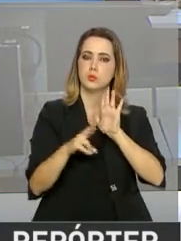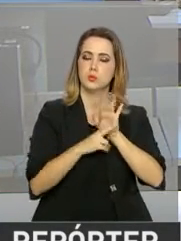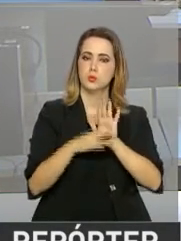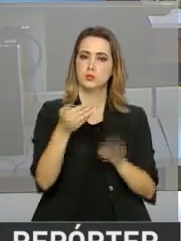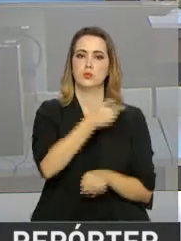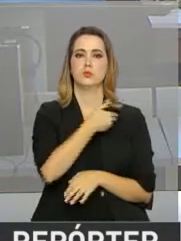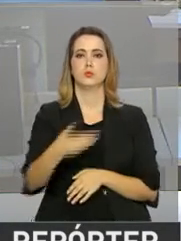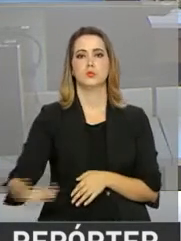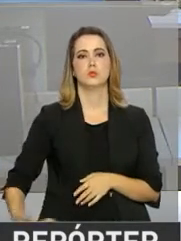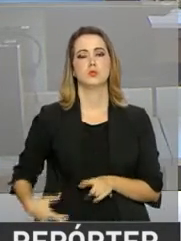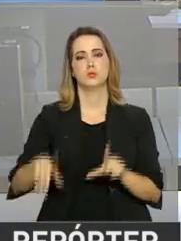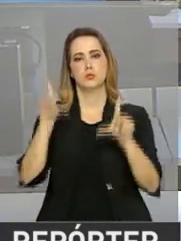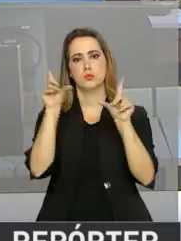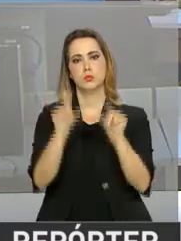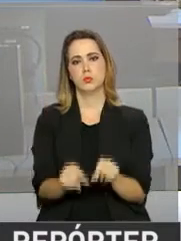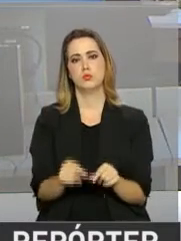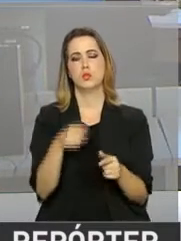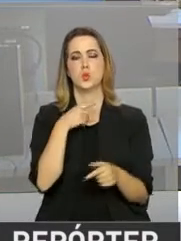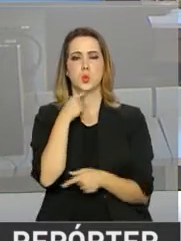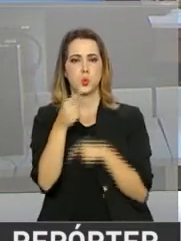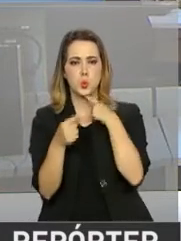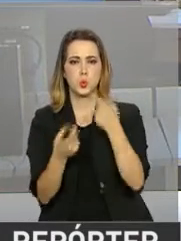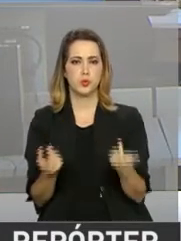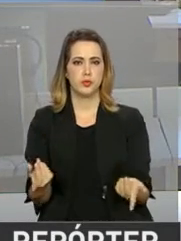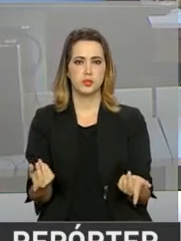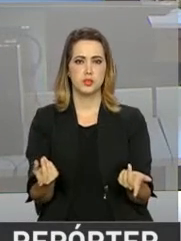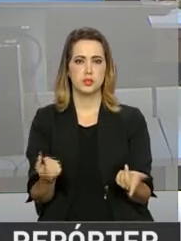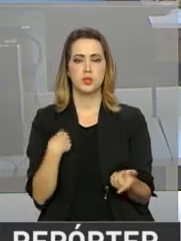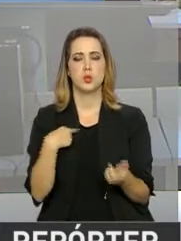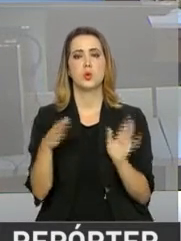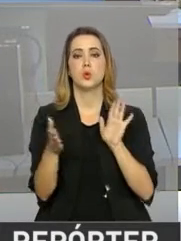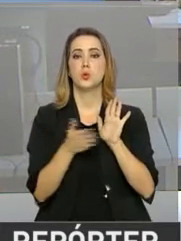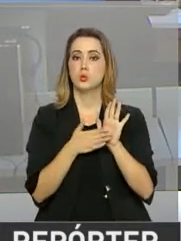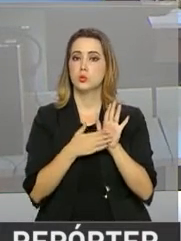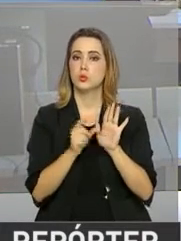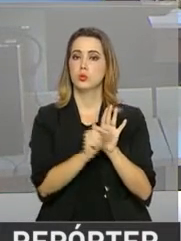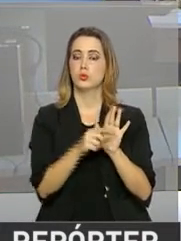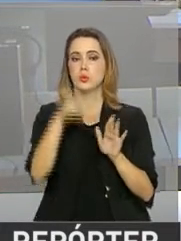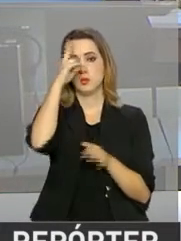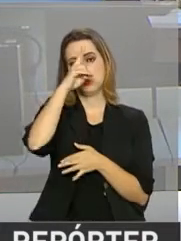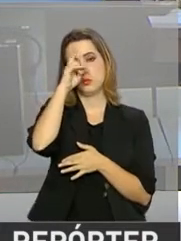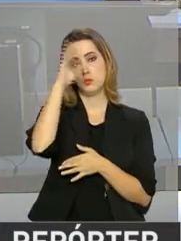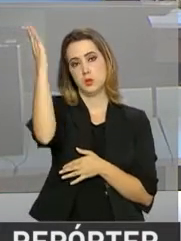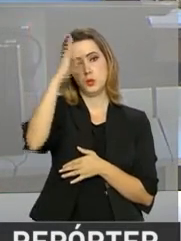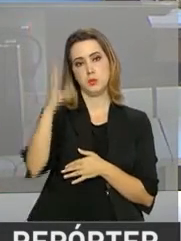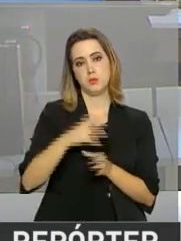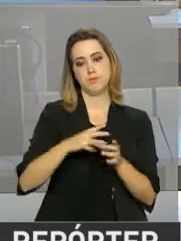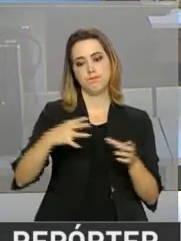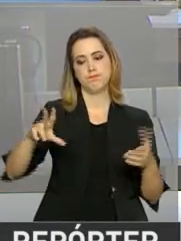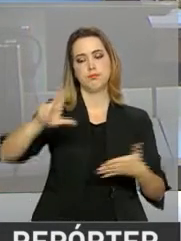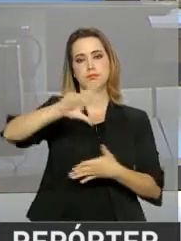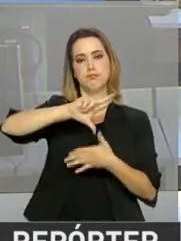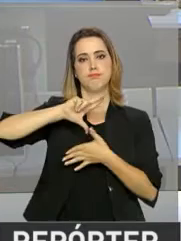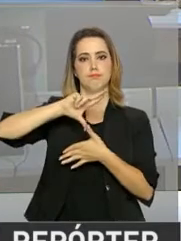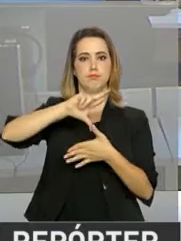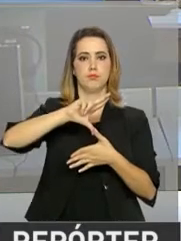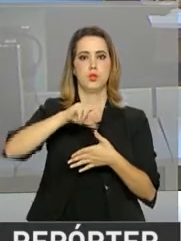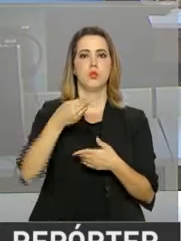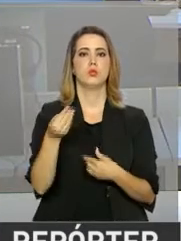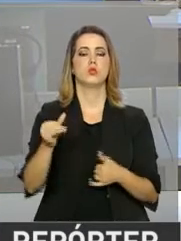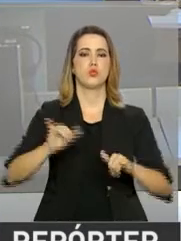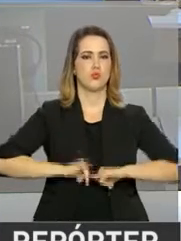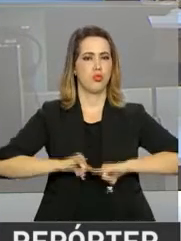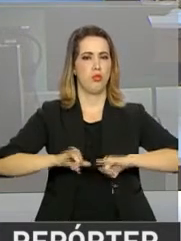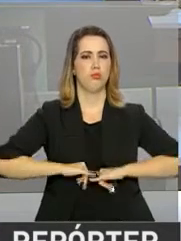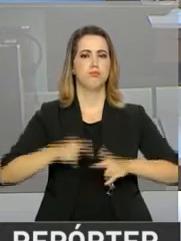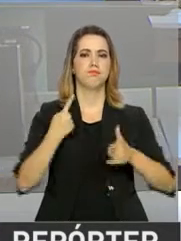e da diminuição das incertezas o documento lembra que o brasil a maior economia da américa latina sofre a maior